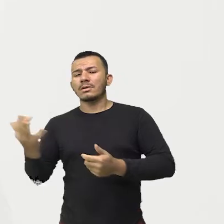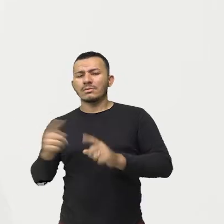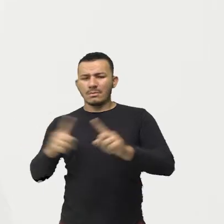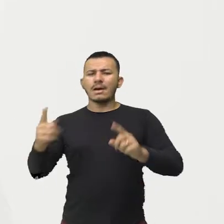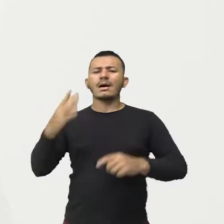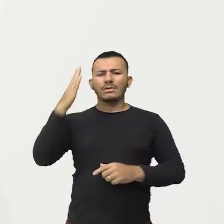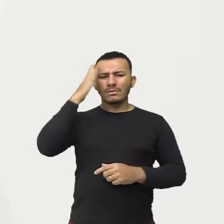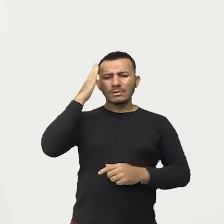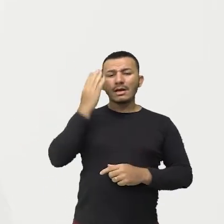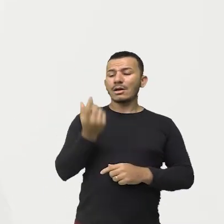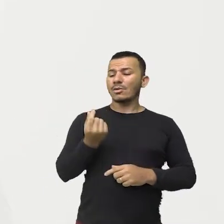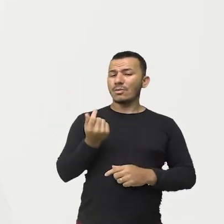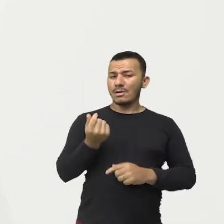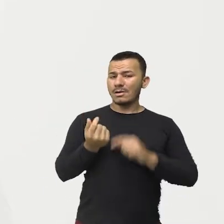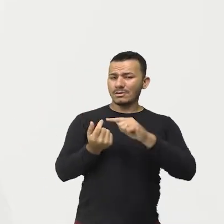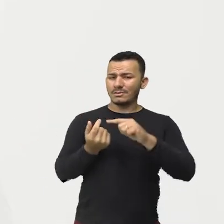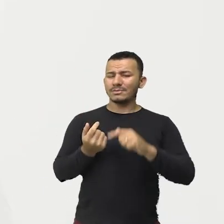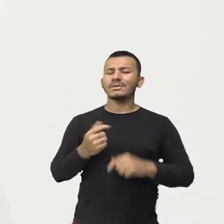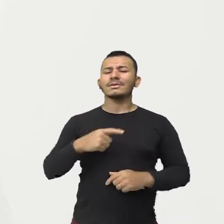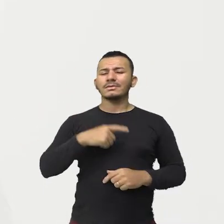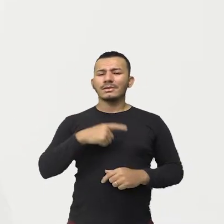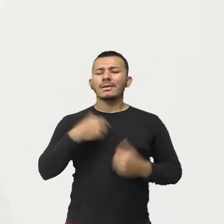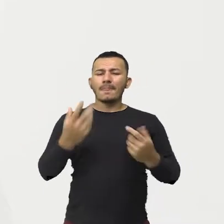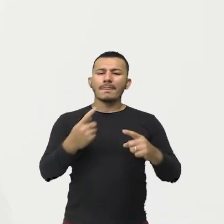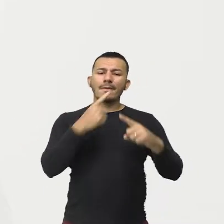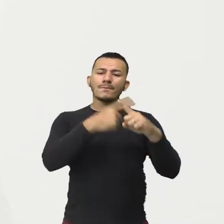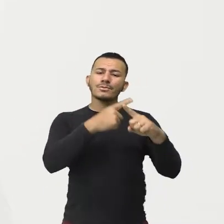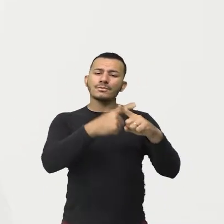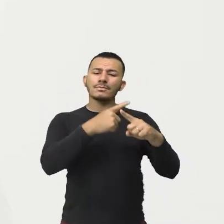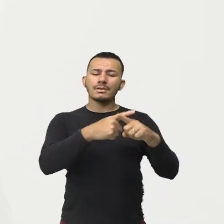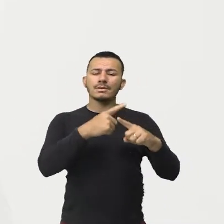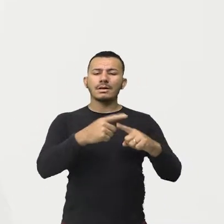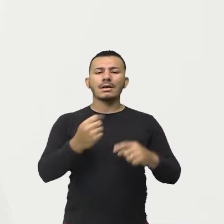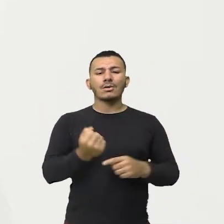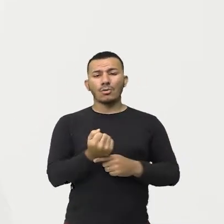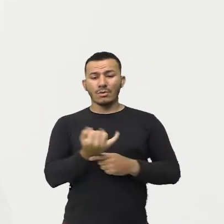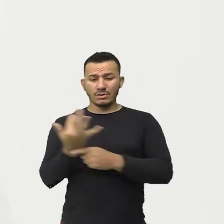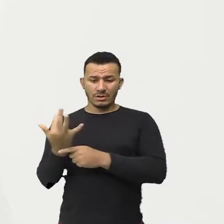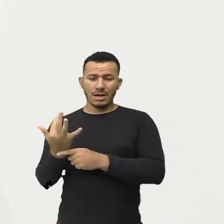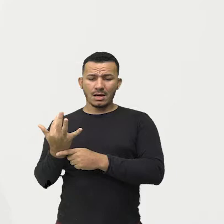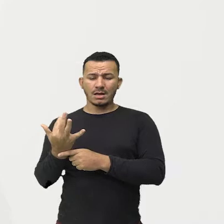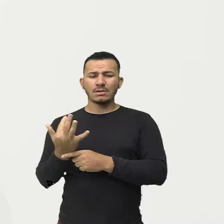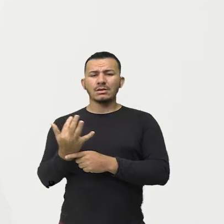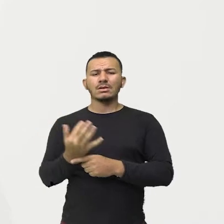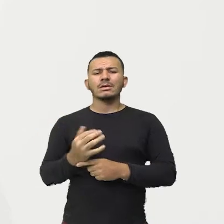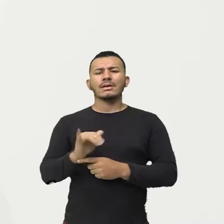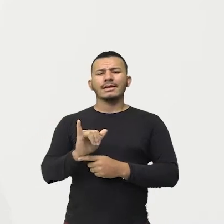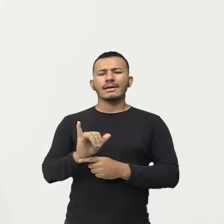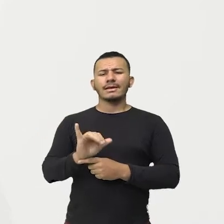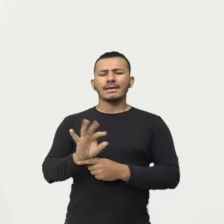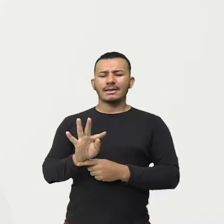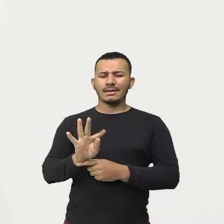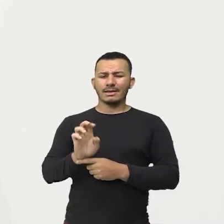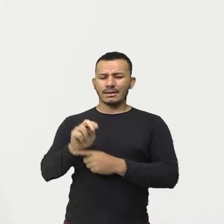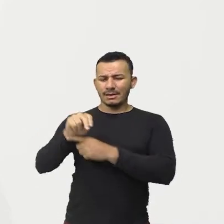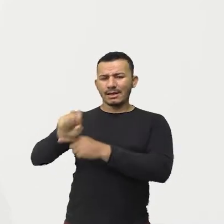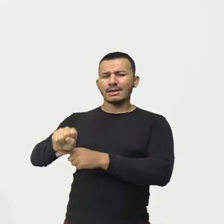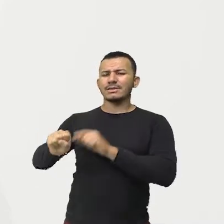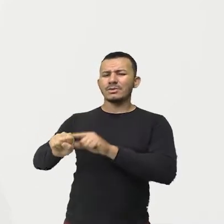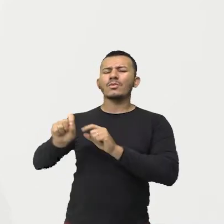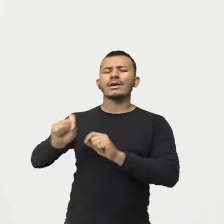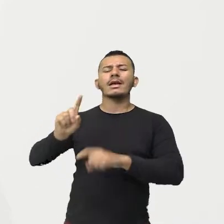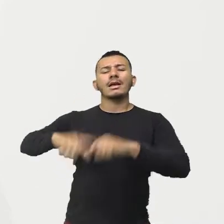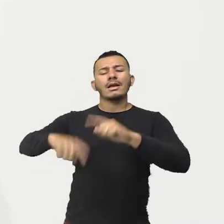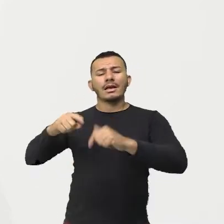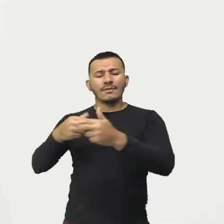Mas lembra, perceba o seguinte, devemos multiplicar esse número de itens. Esses números de itens vão ser